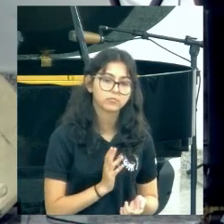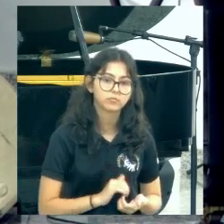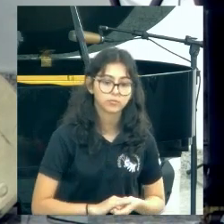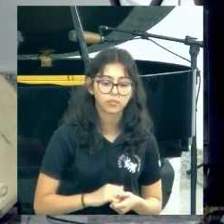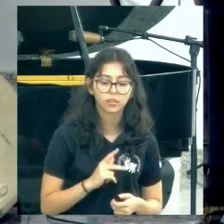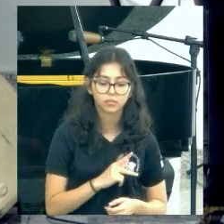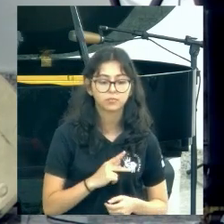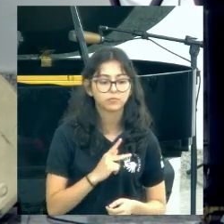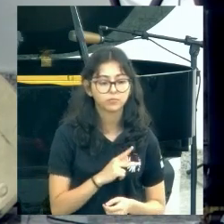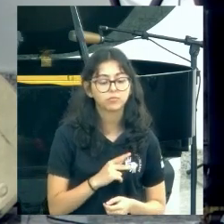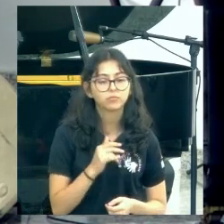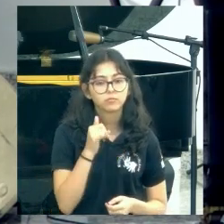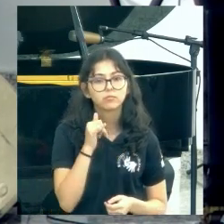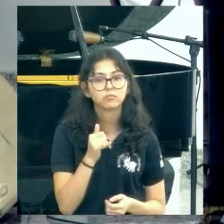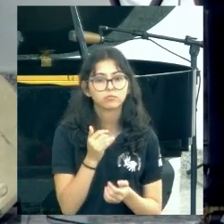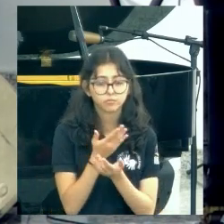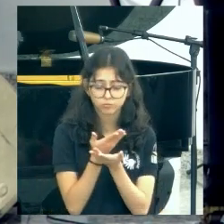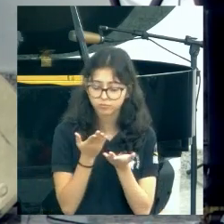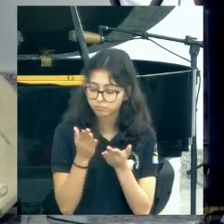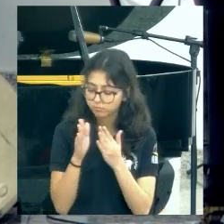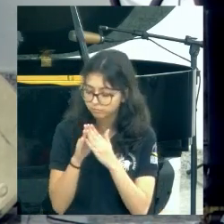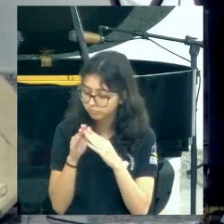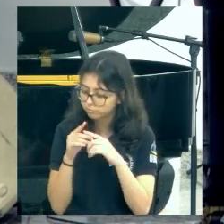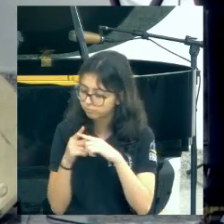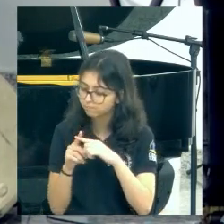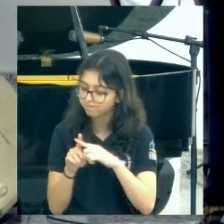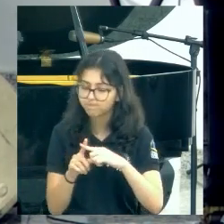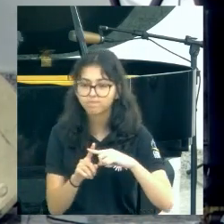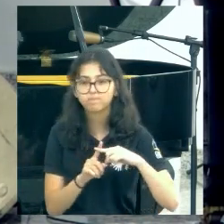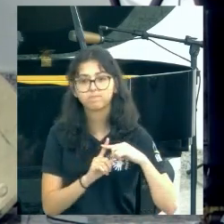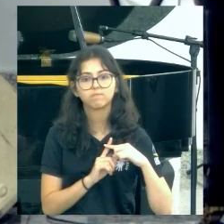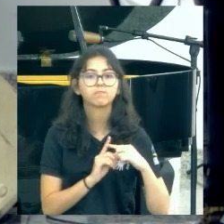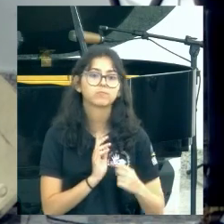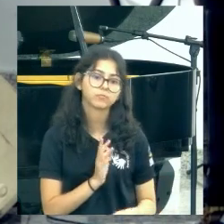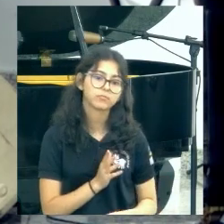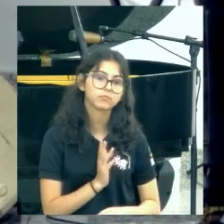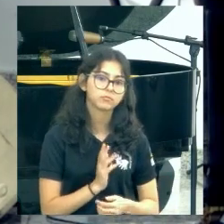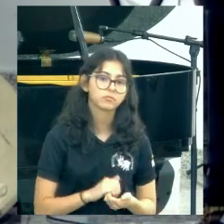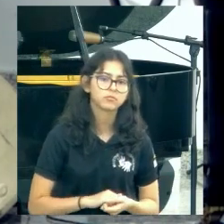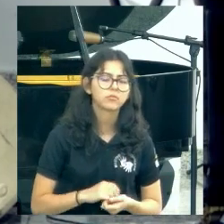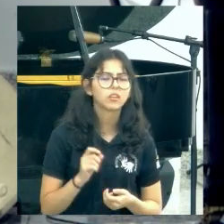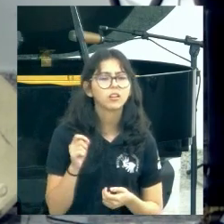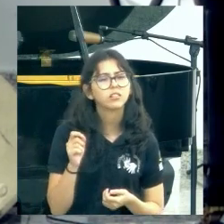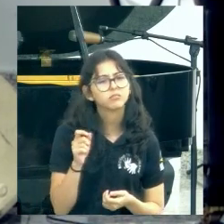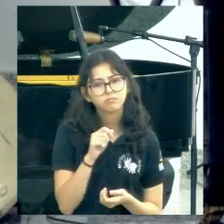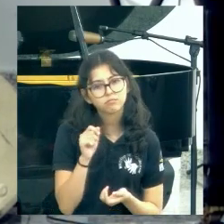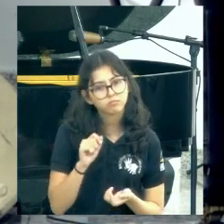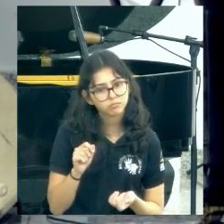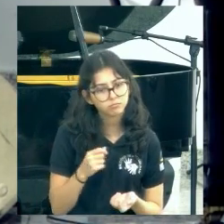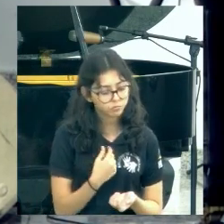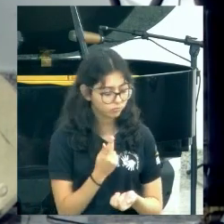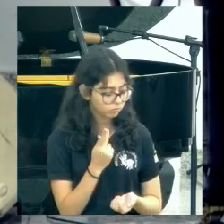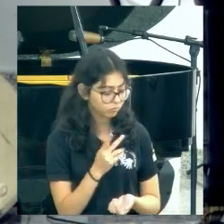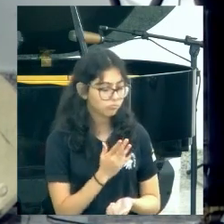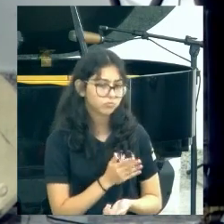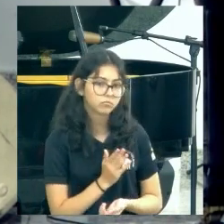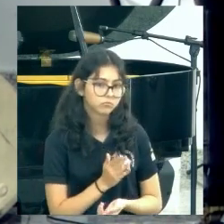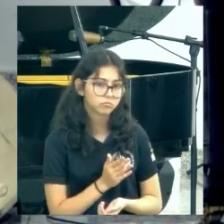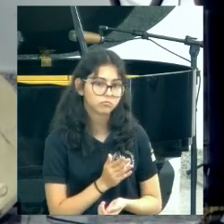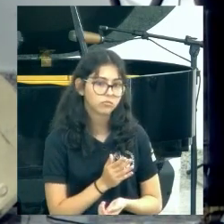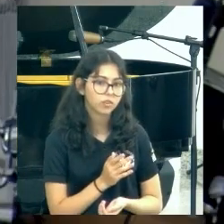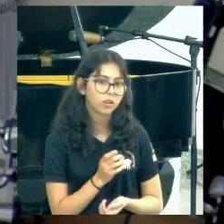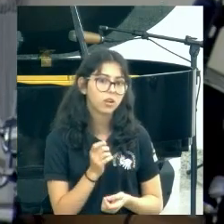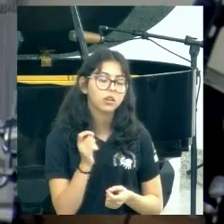no meu coração. Quem é que está escrito no seu coração? Por quem que você tem sentido as